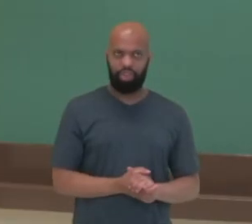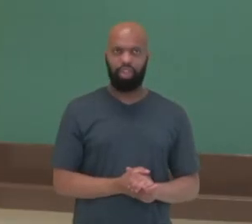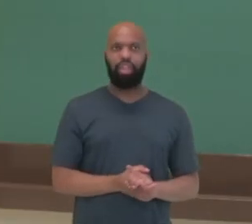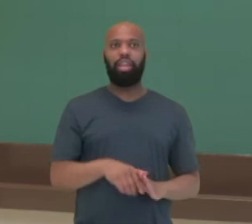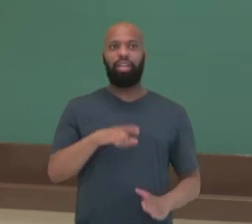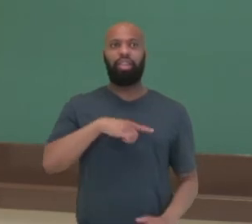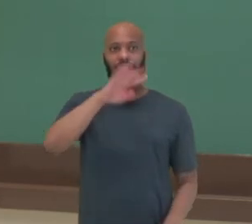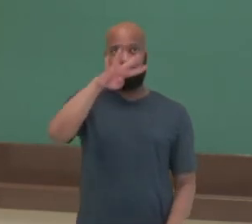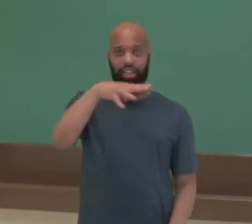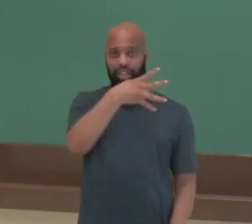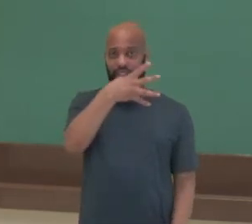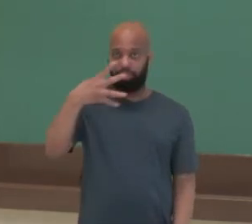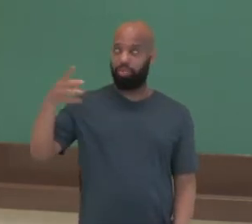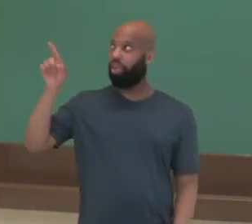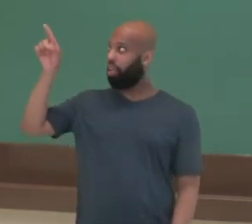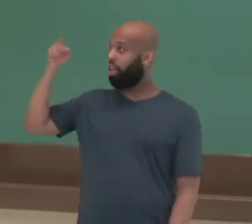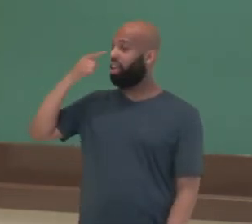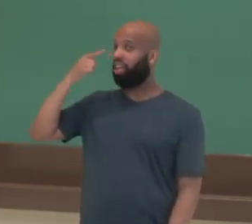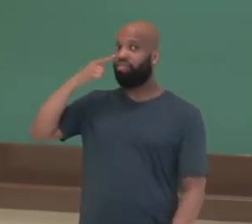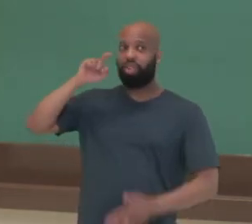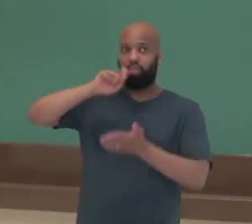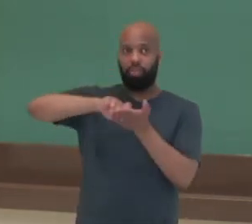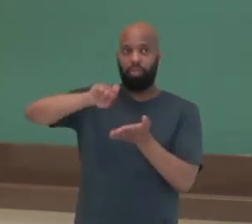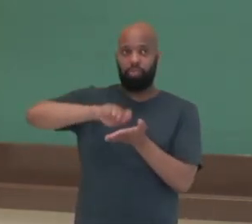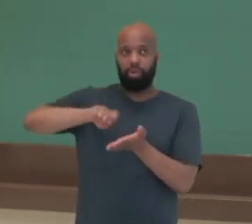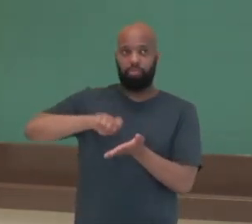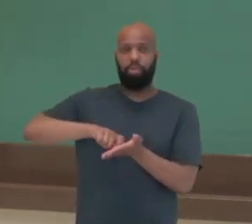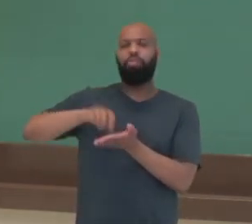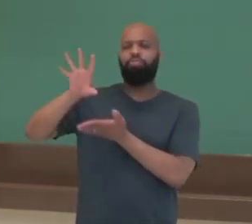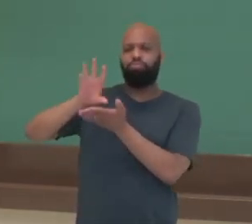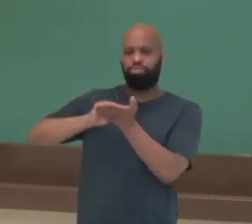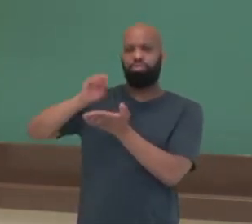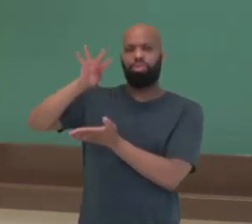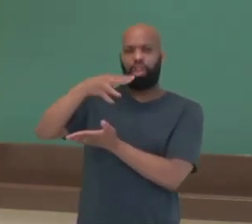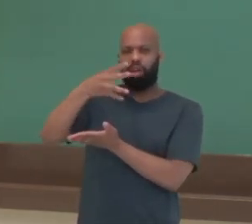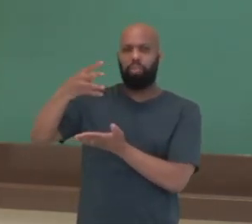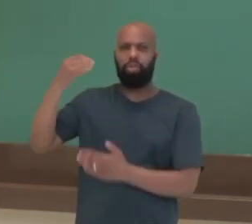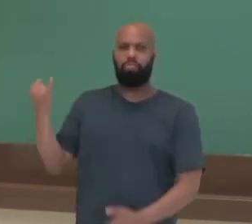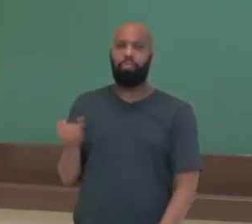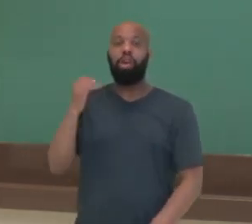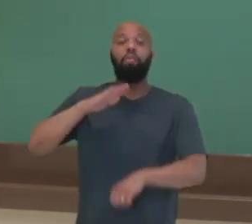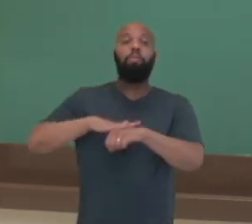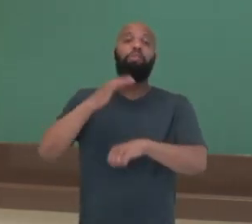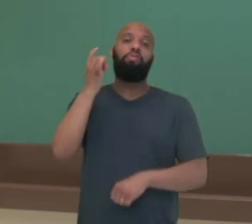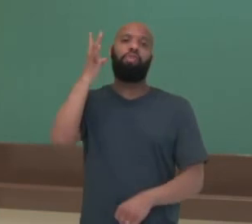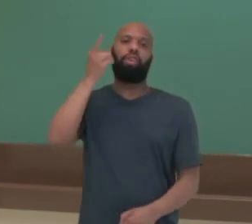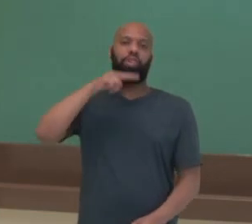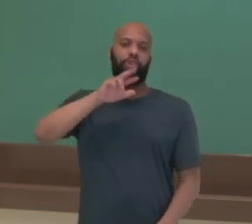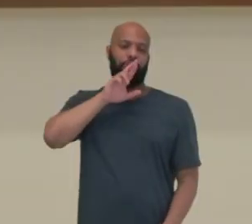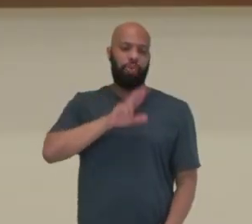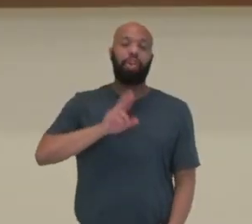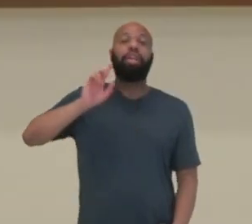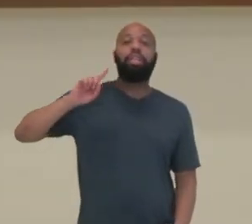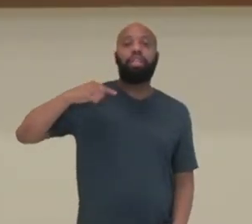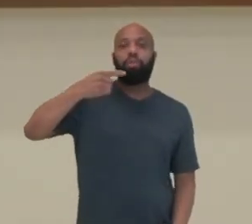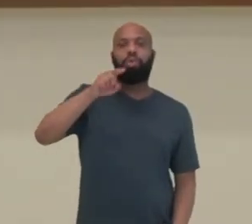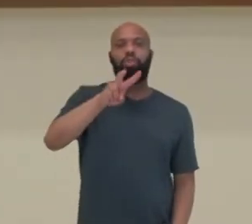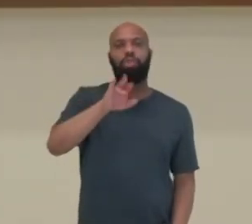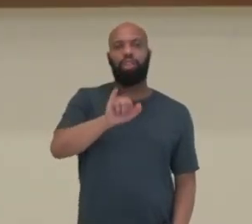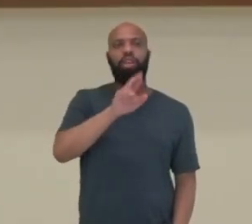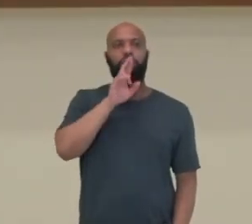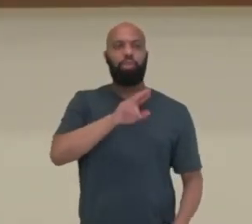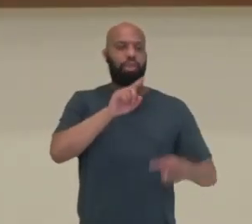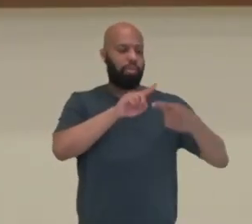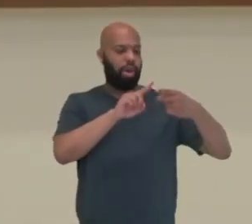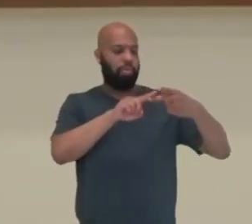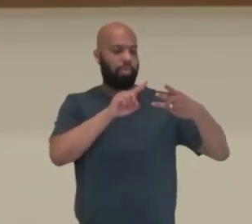têm a tabelinha, tá? Anotem essa tabela no caderno de vocês e, na sequência, respondam